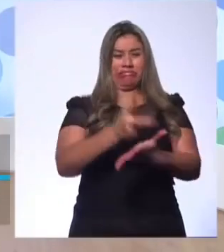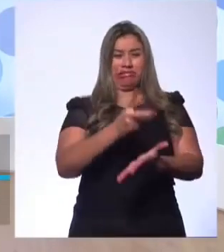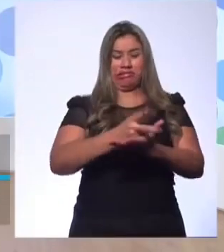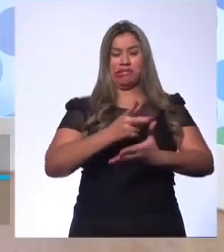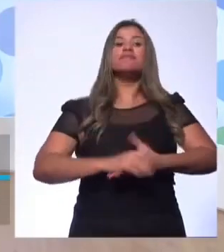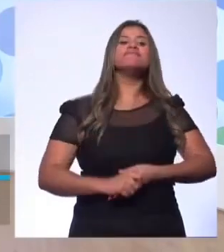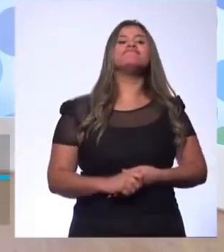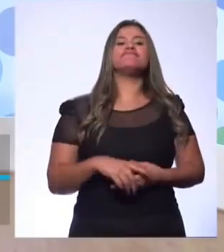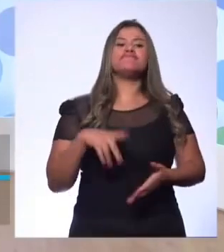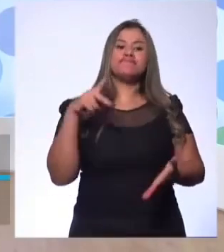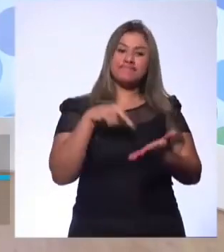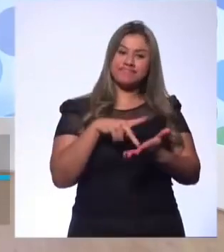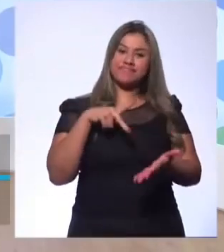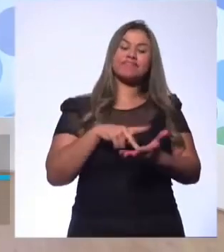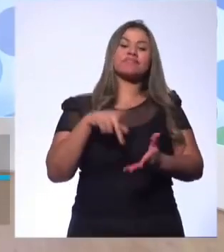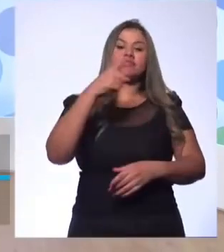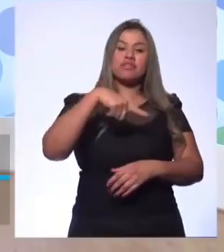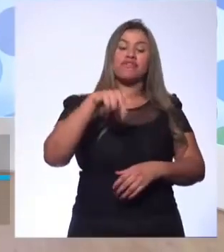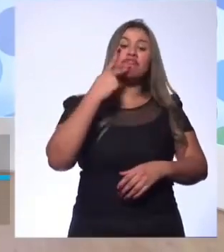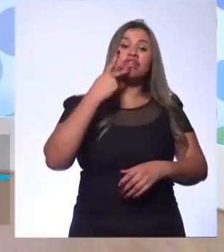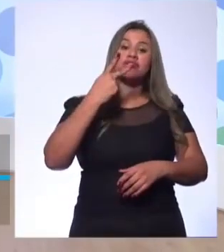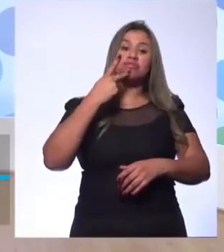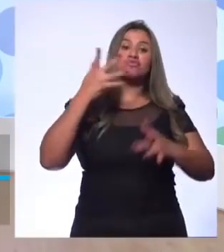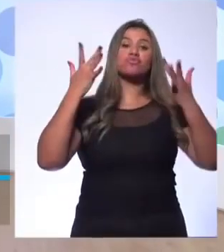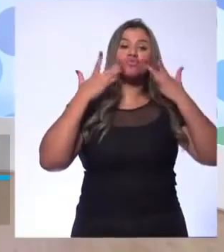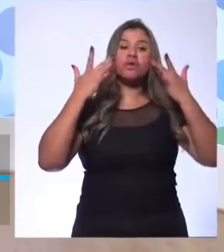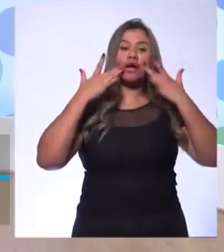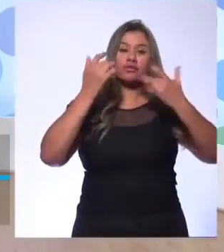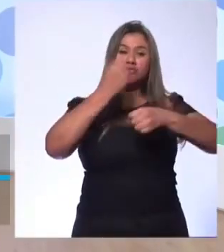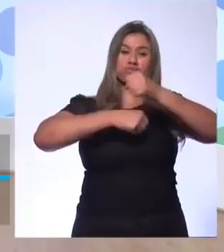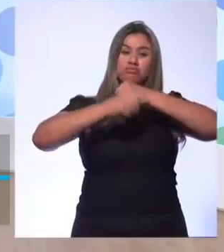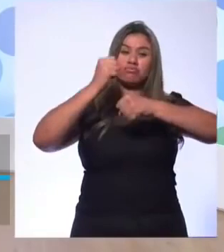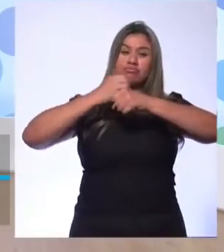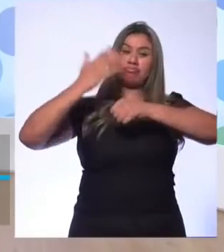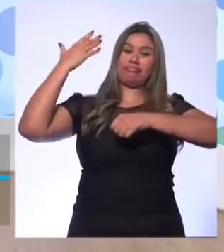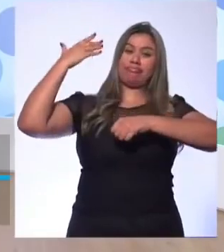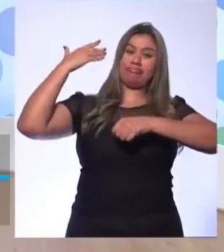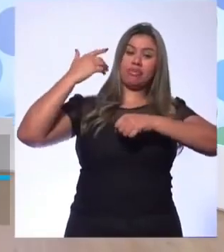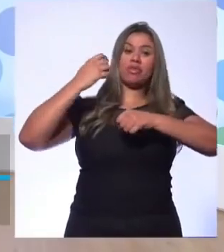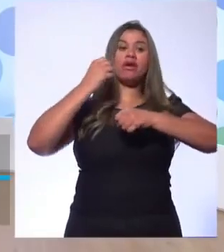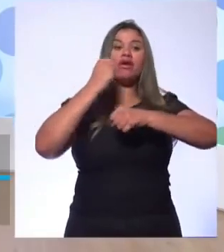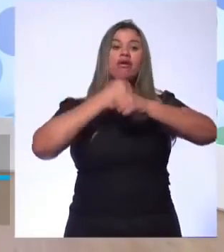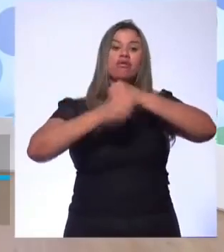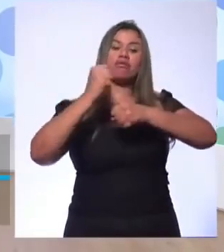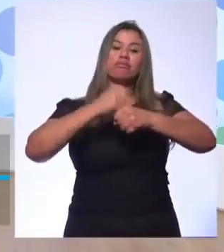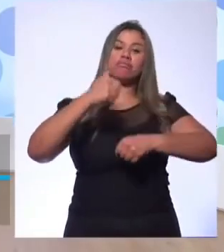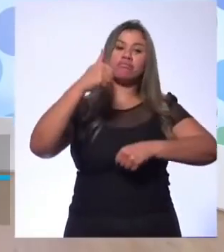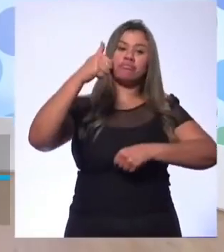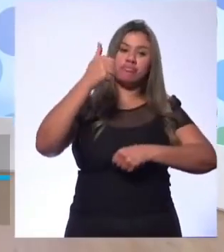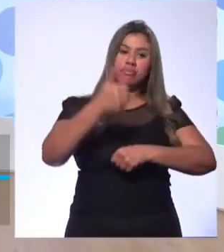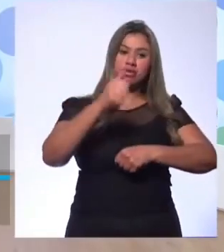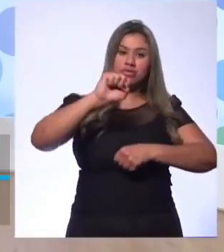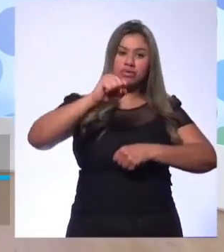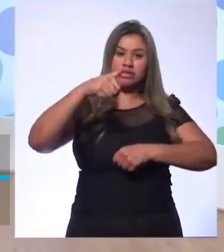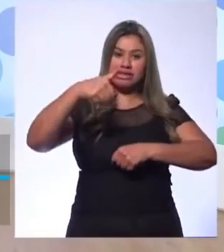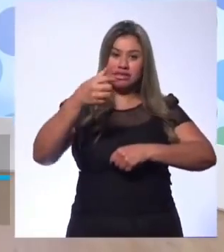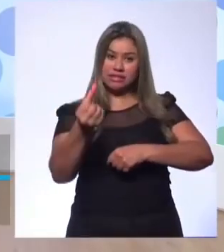Verdade. Notem que nós estamos falando de uma peça que se passa na virada de ano de 1876